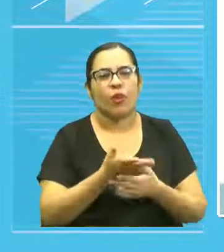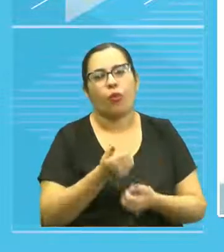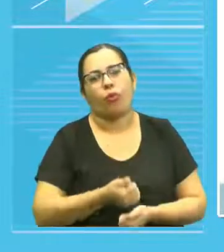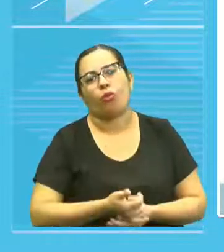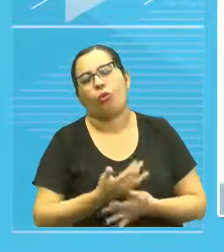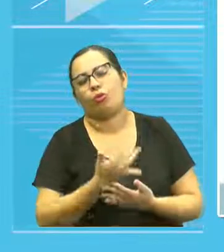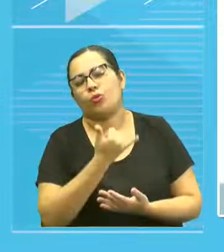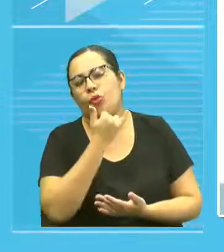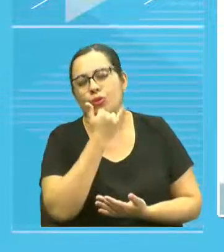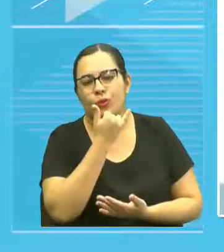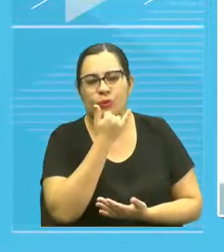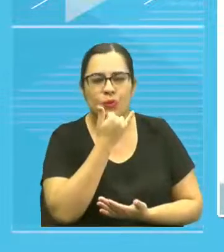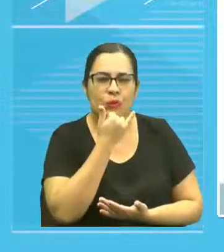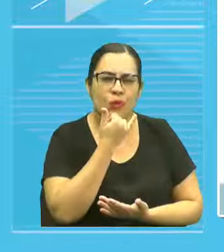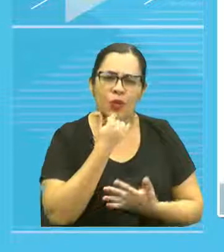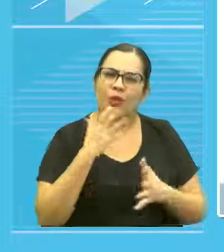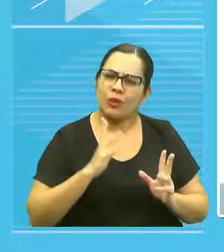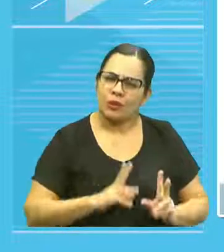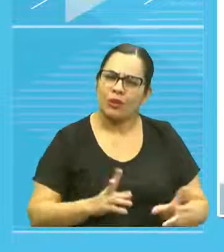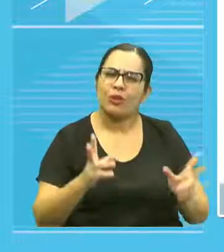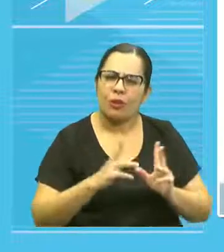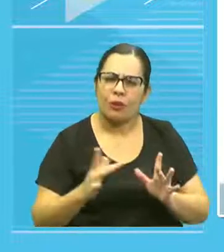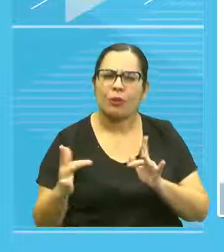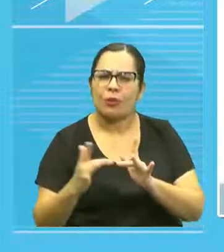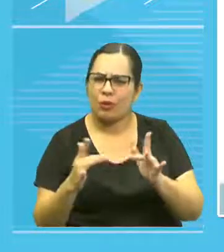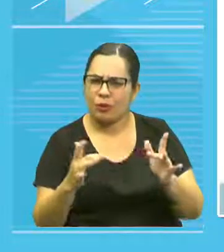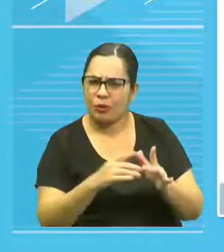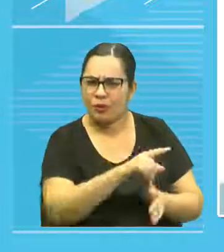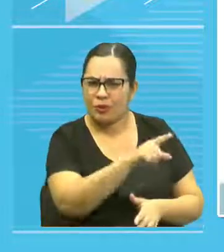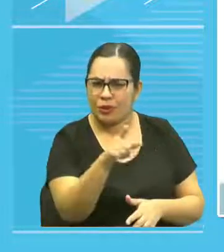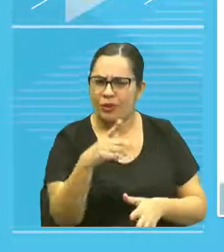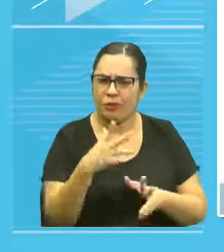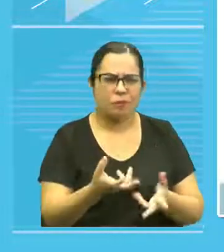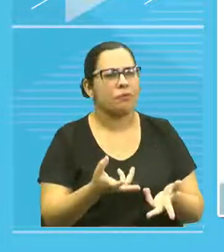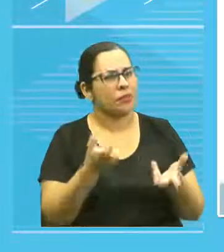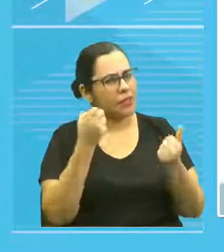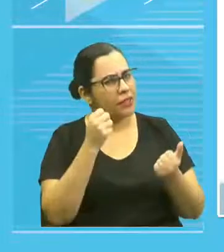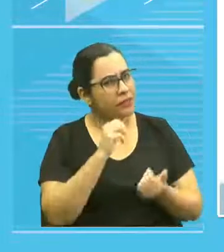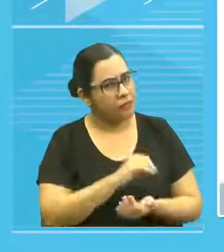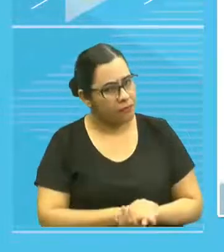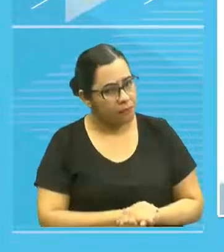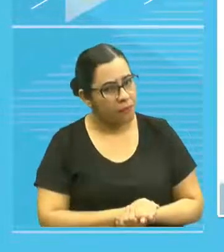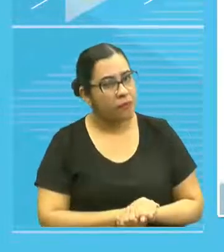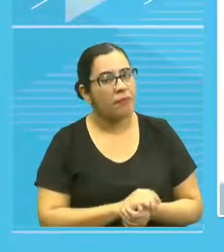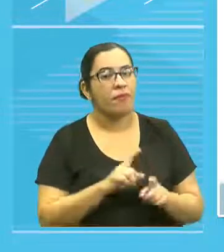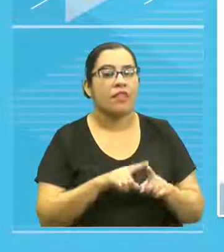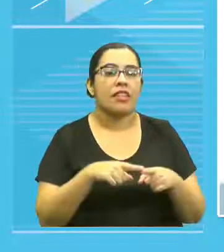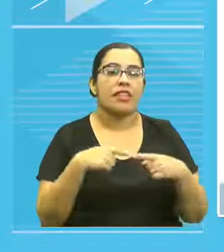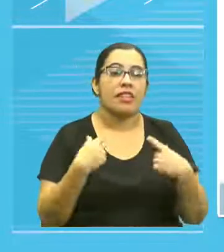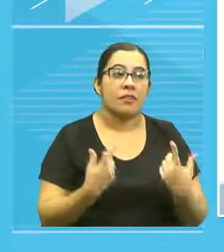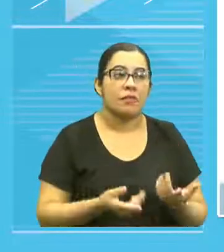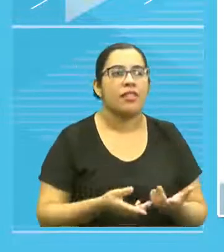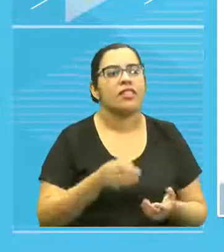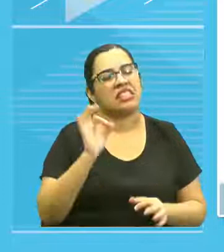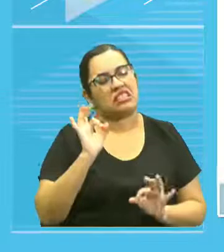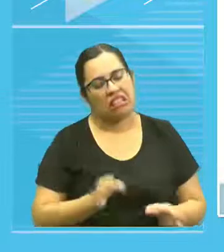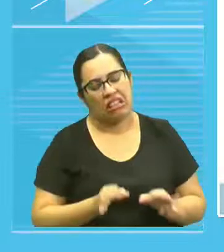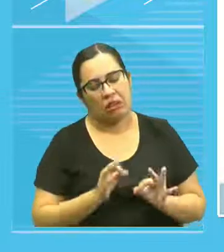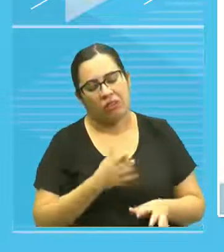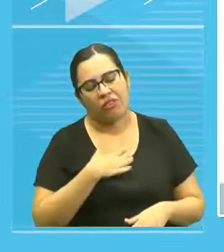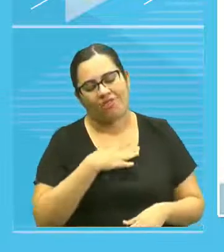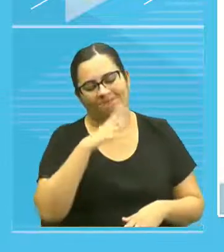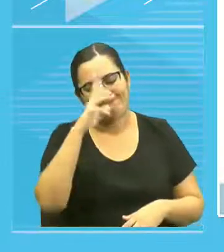os alunos chat ou meu amigo eu sou um que mais fazem essa interação tu percebeu agora meu vacilei porque eu não fui realmente